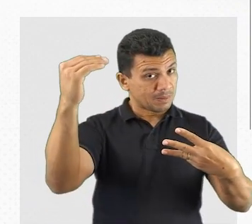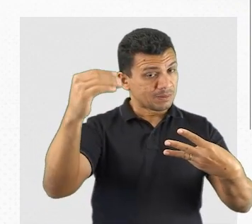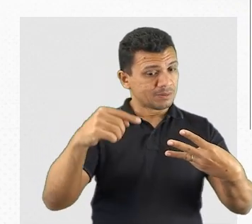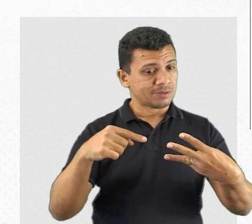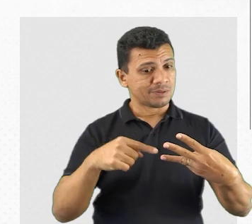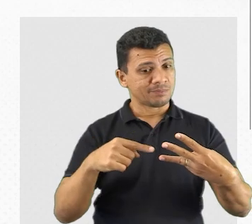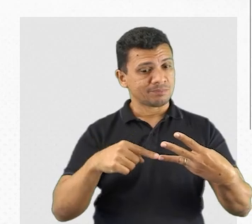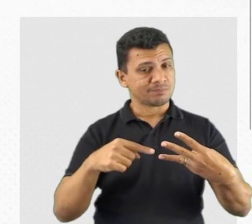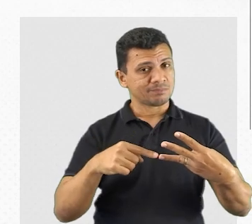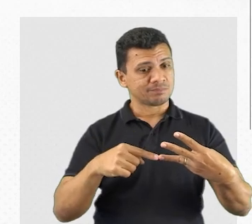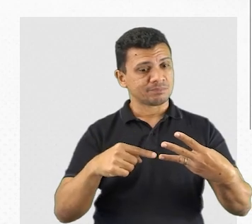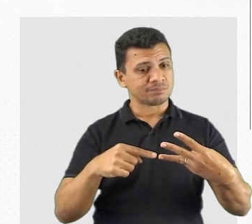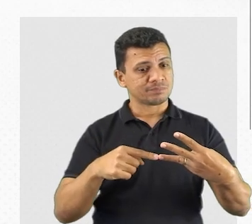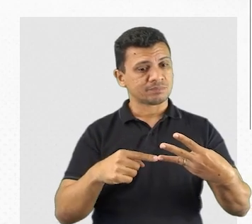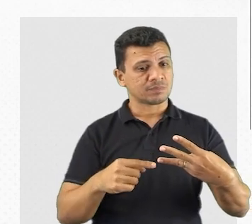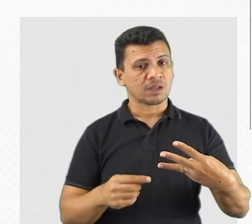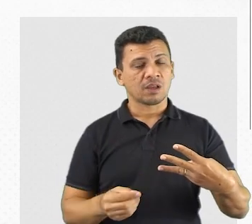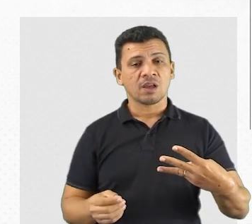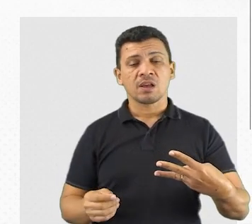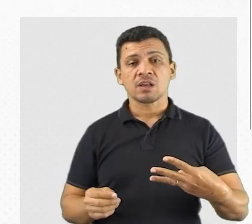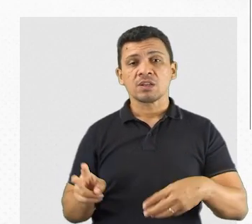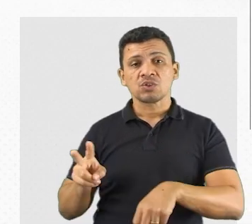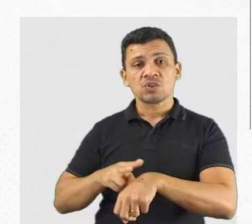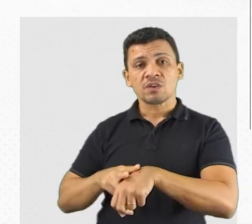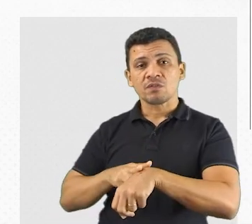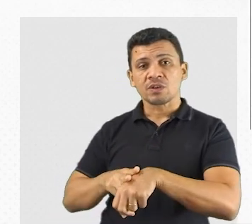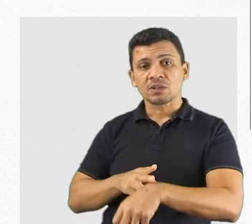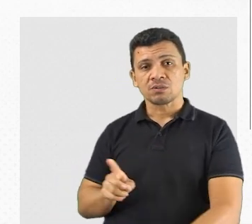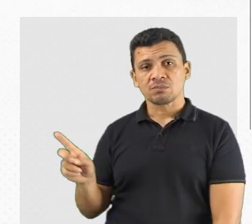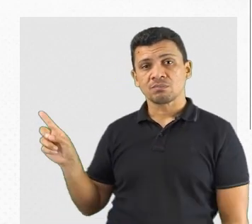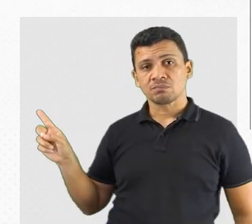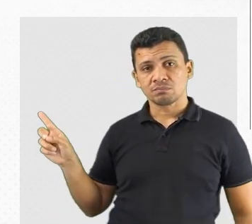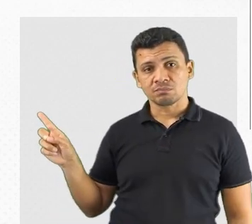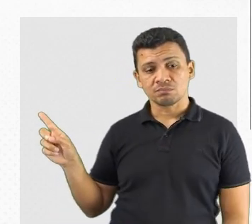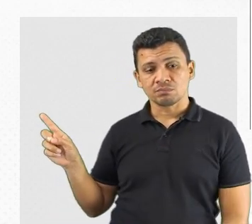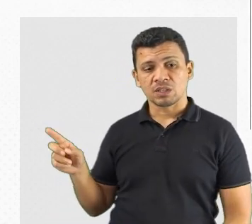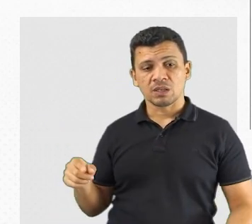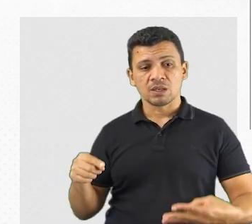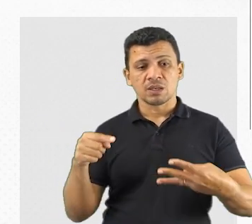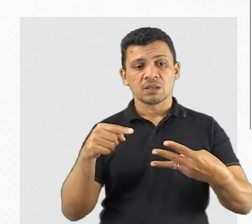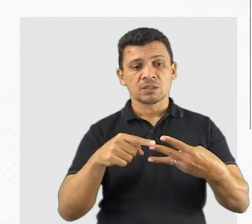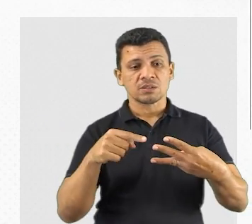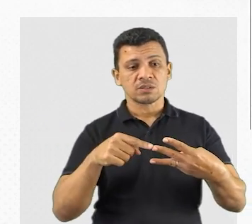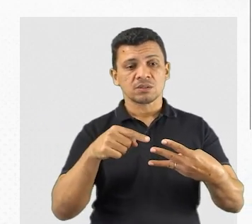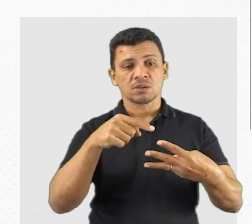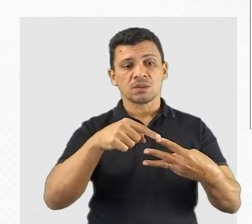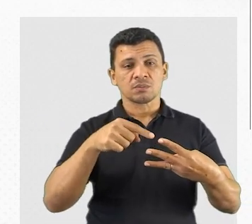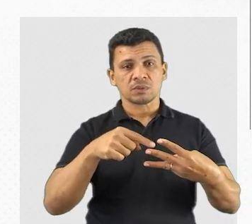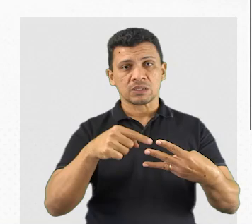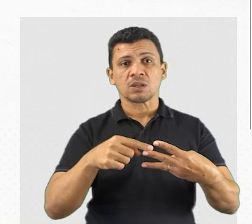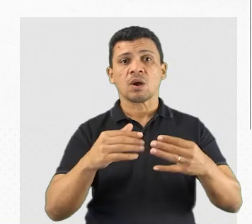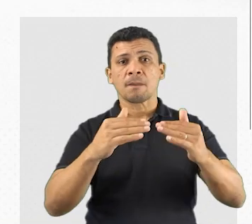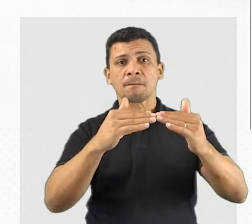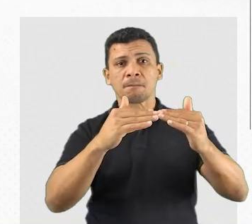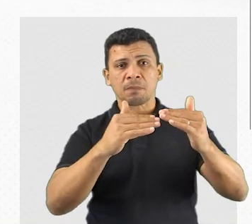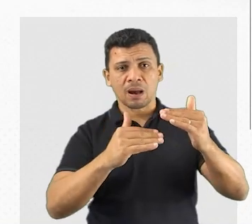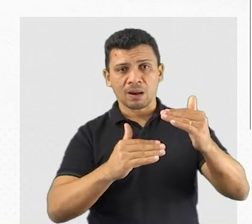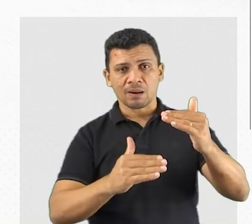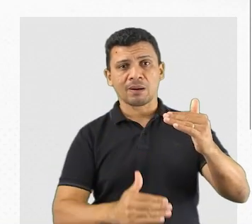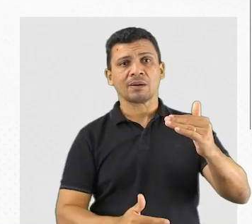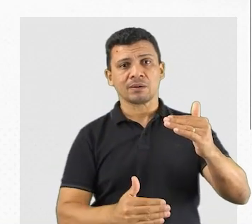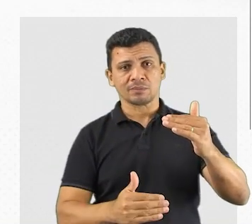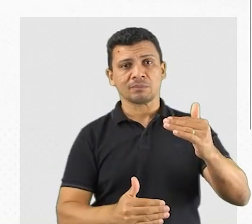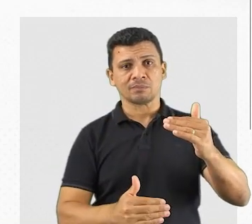ó, deixa eu colocar aqui de verde, ó, é a ebulição, ó. Os outros dois vocês estão percebendo aí que vai diminuir por adição desse soluto